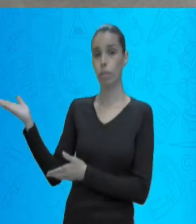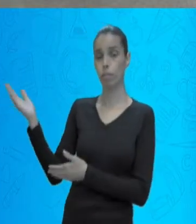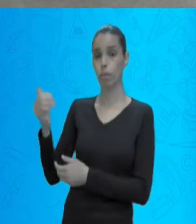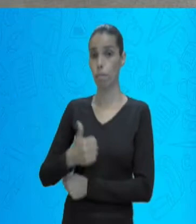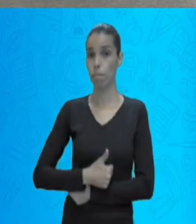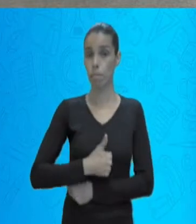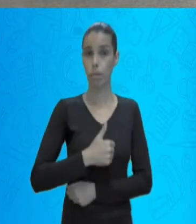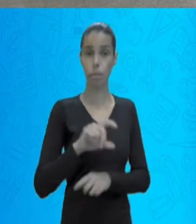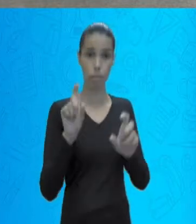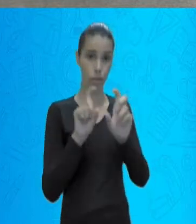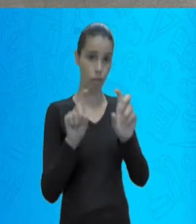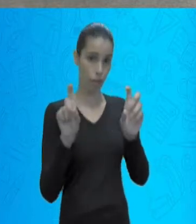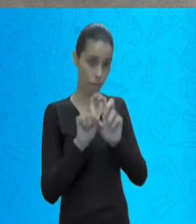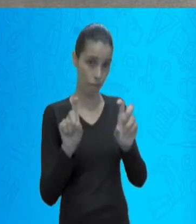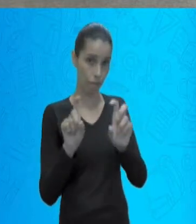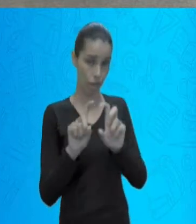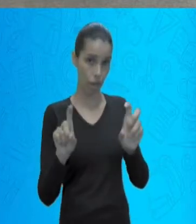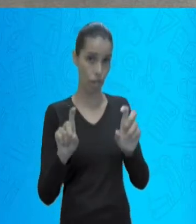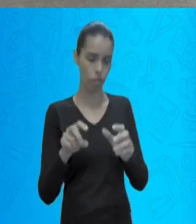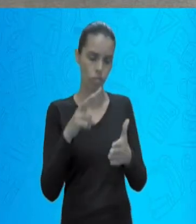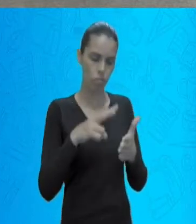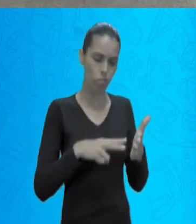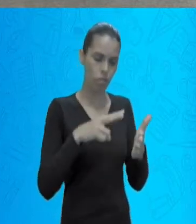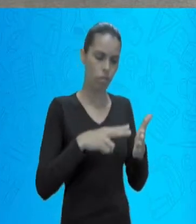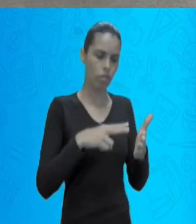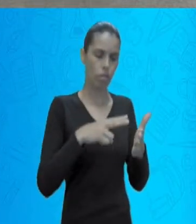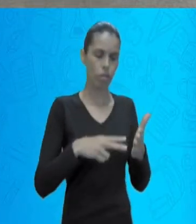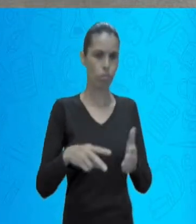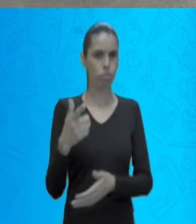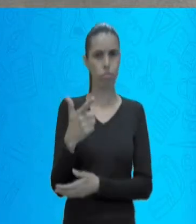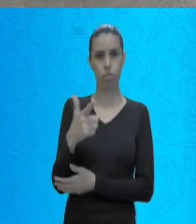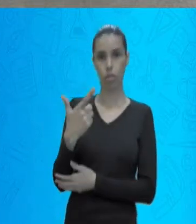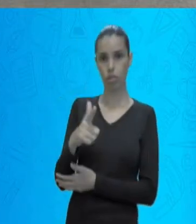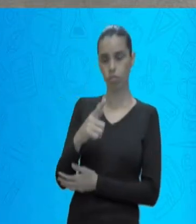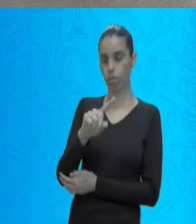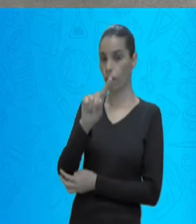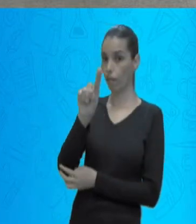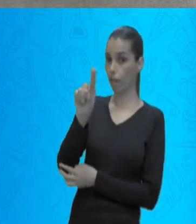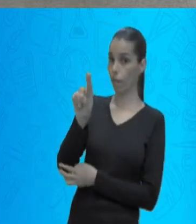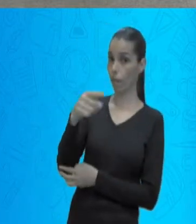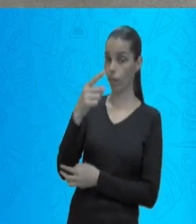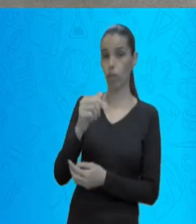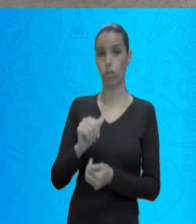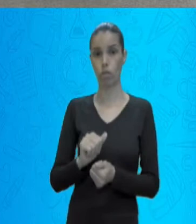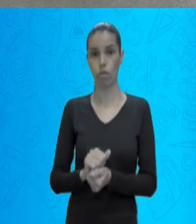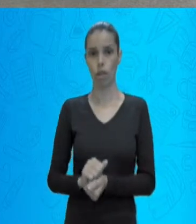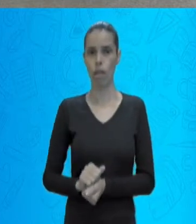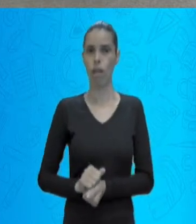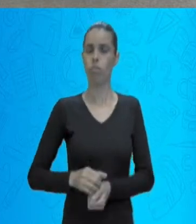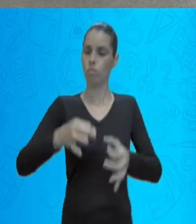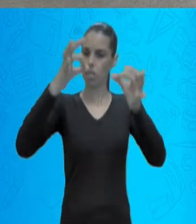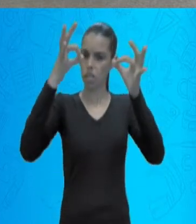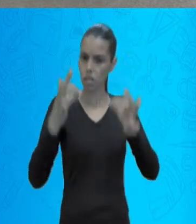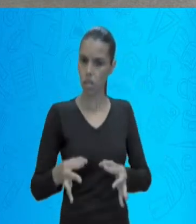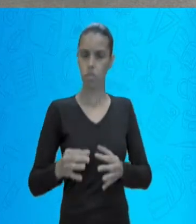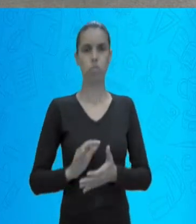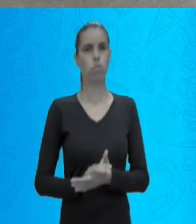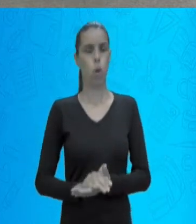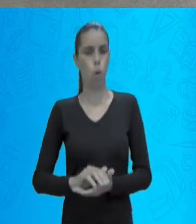primeira frase, com a minha leitura, sem o uso da vírgula, ela quer dizer que não vai ter Copa do